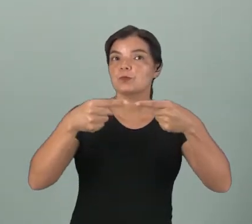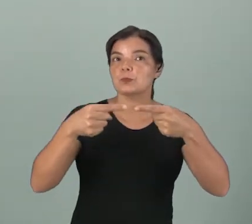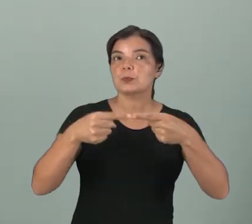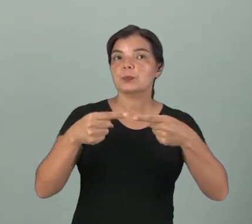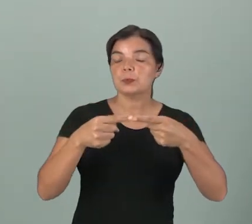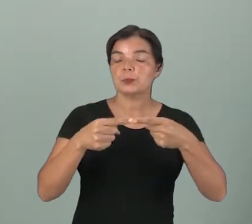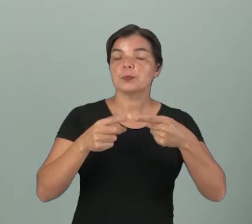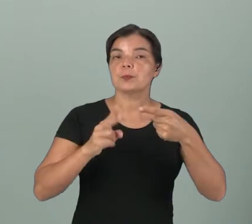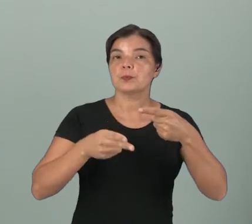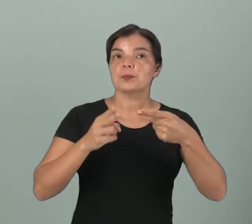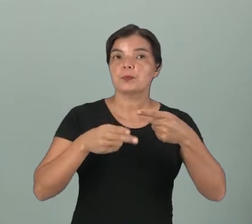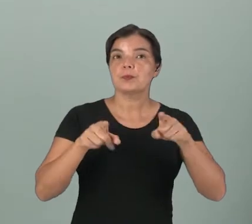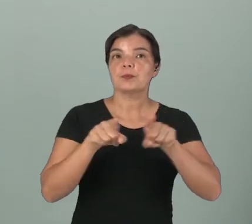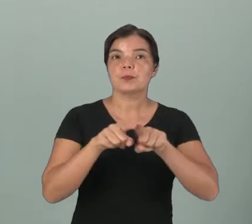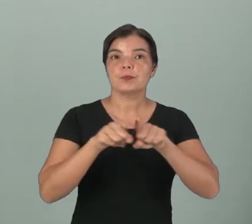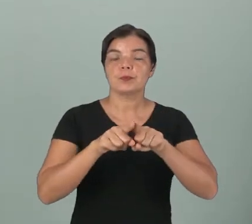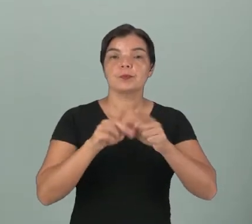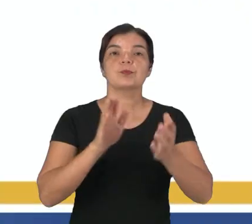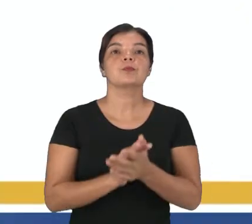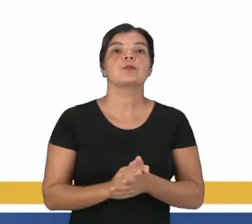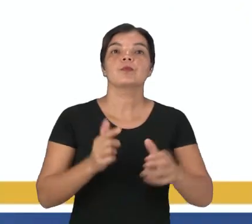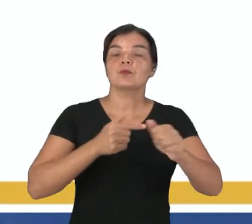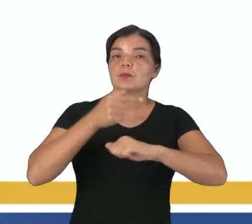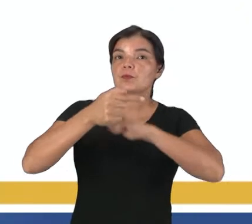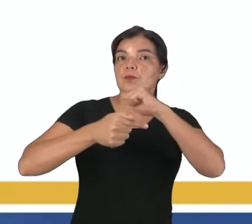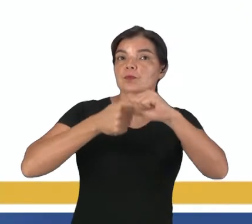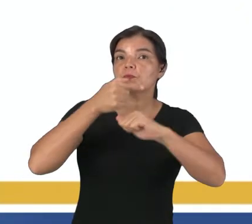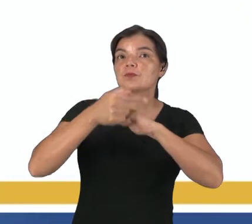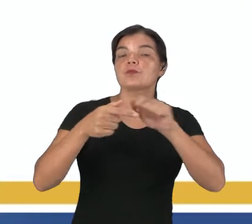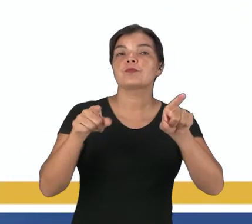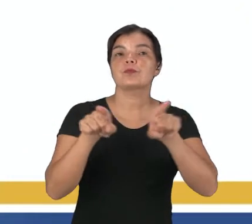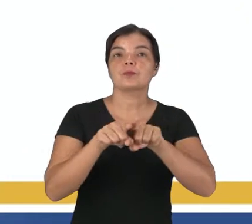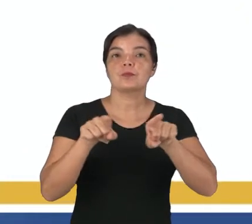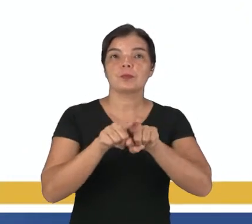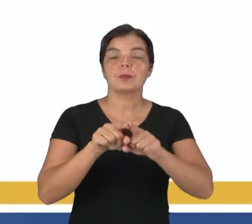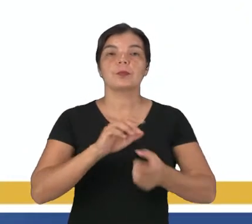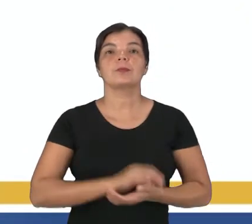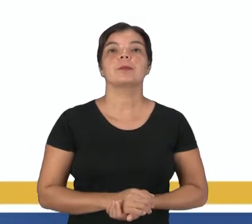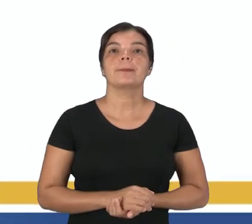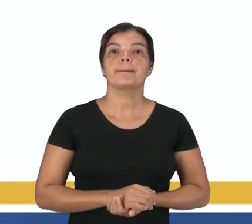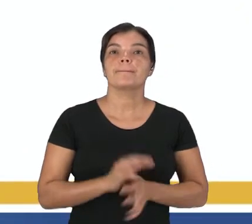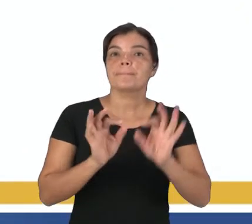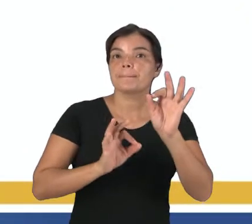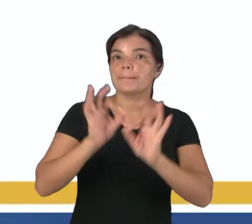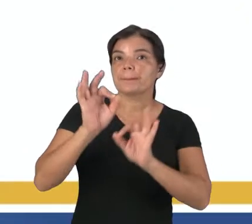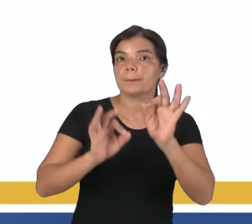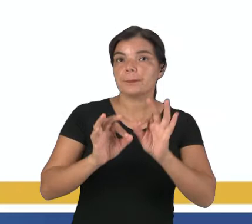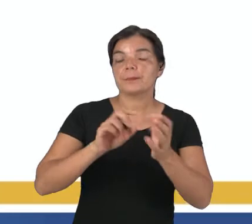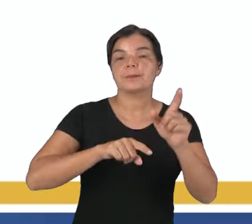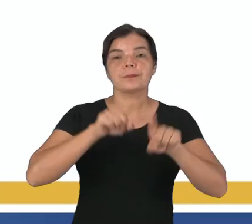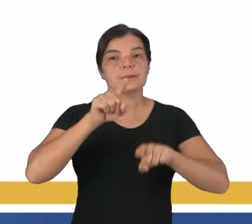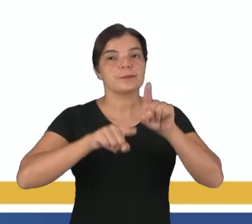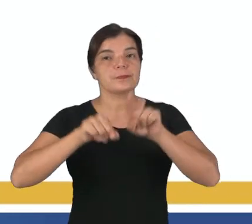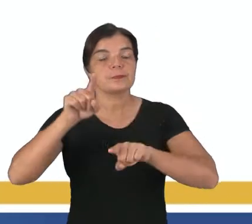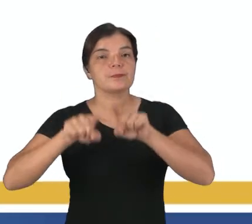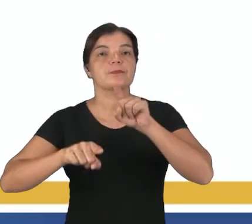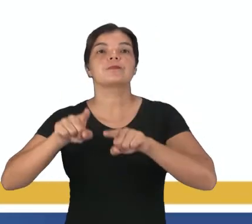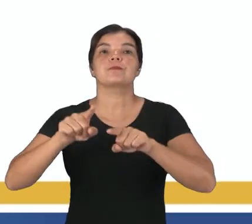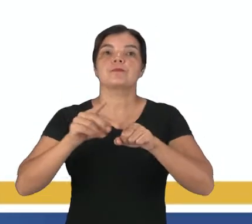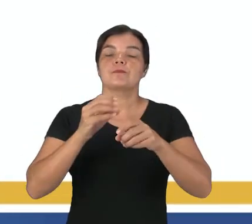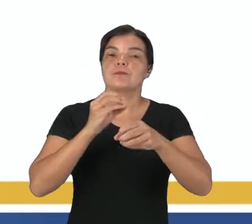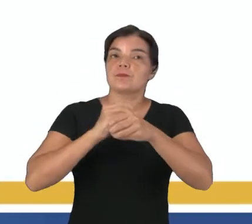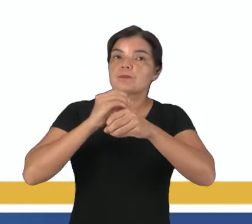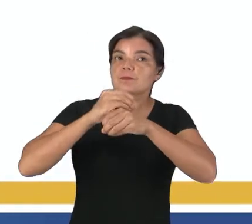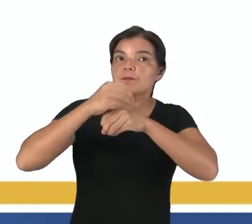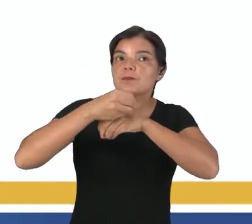se combinar com diversos elementos químicos e formar de forma estável os átomos que